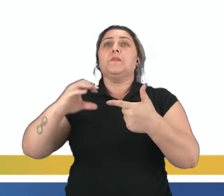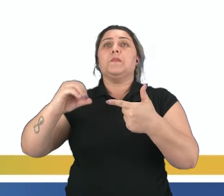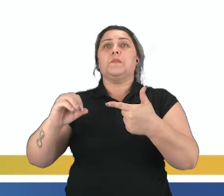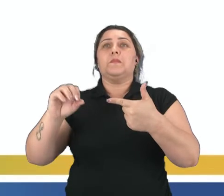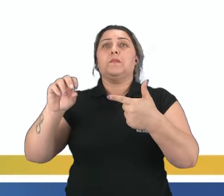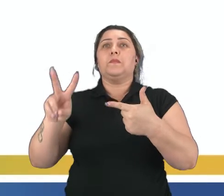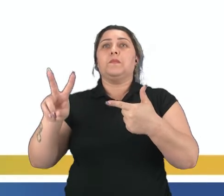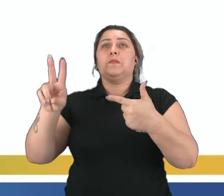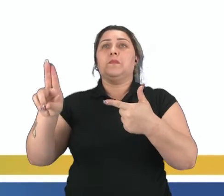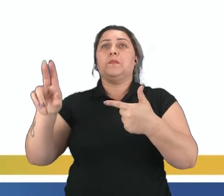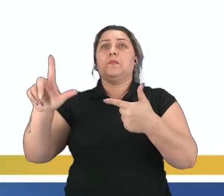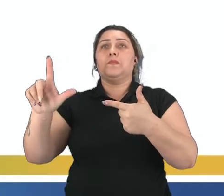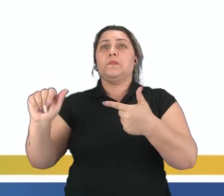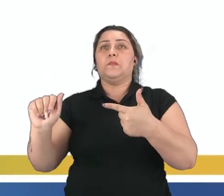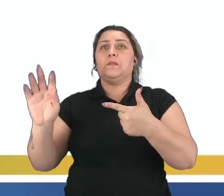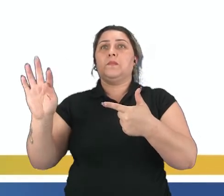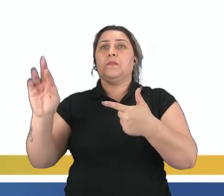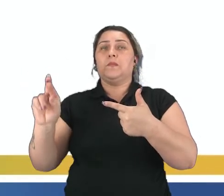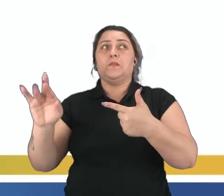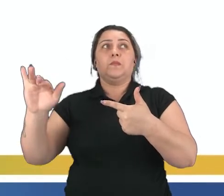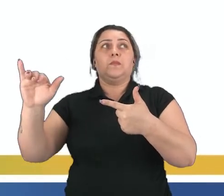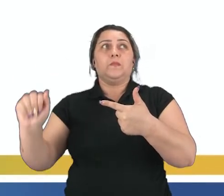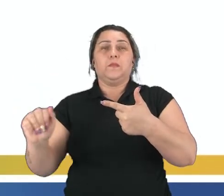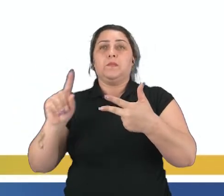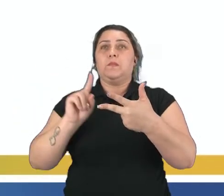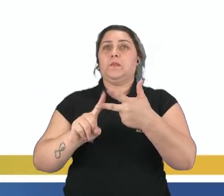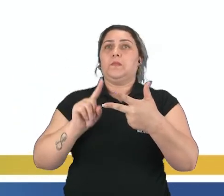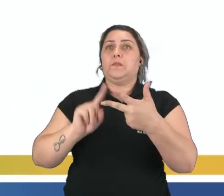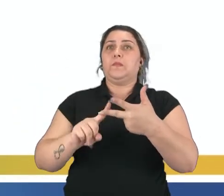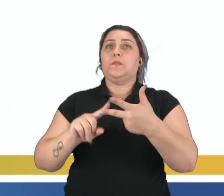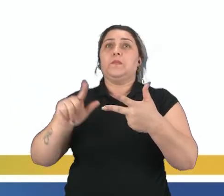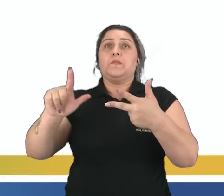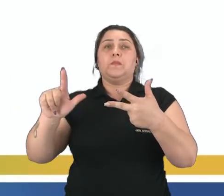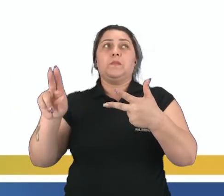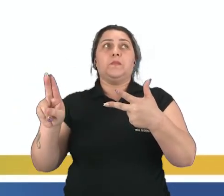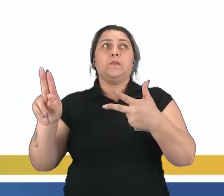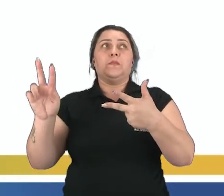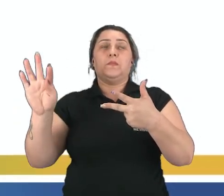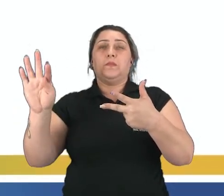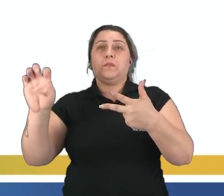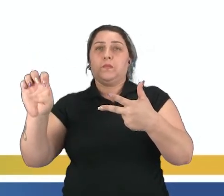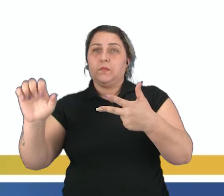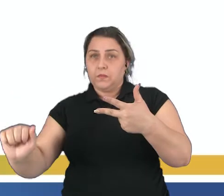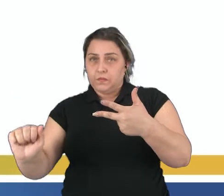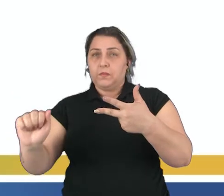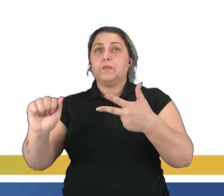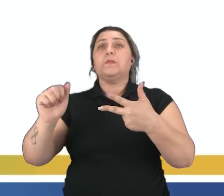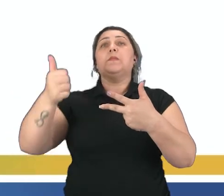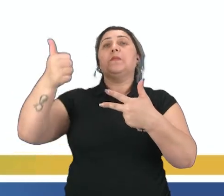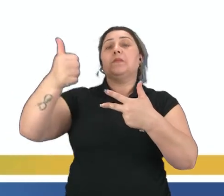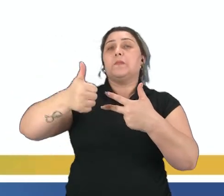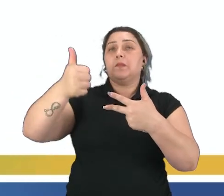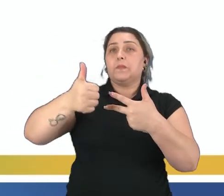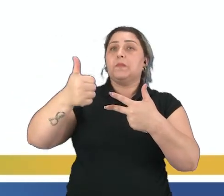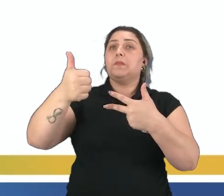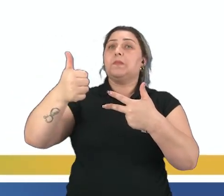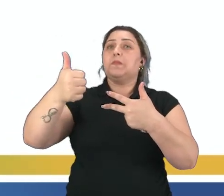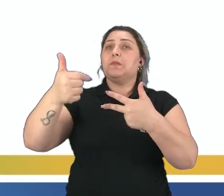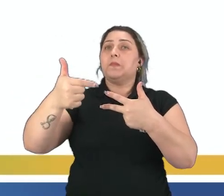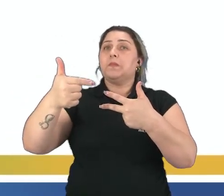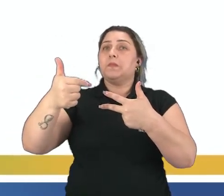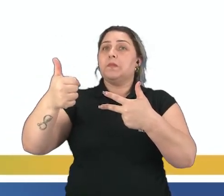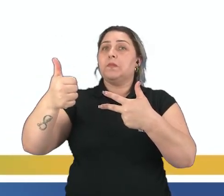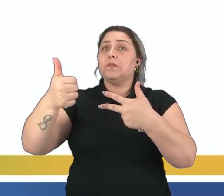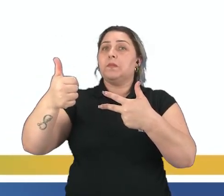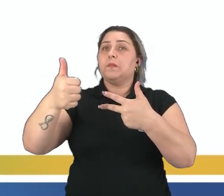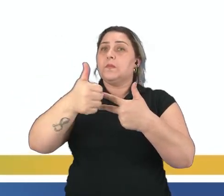dias aí vão ser referentes à fase folicular. O 11º dia até o 18º vai estar referido-se